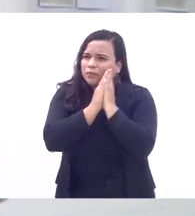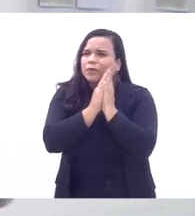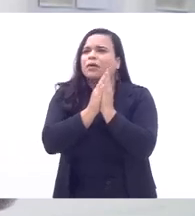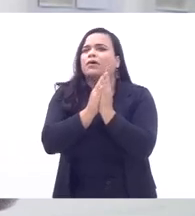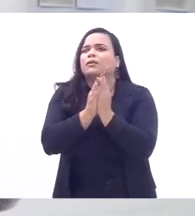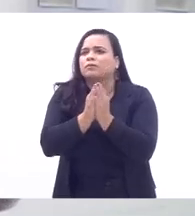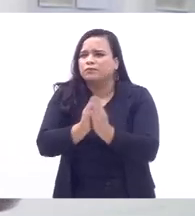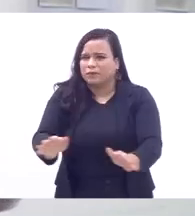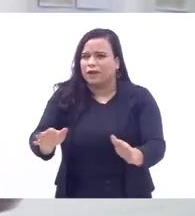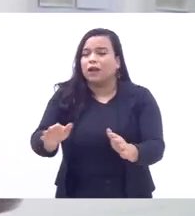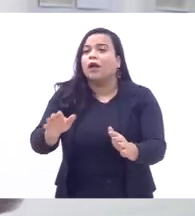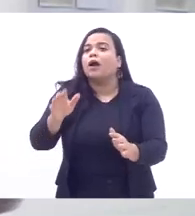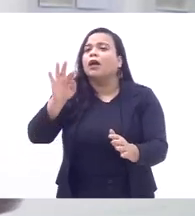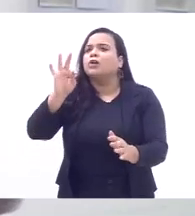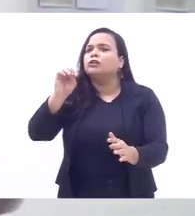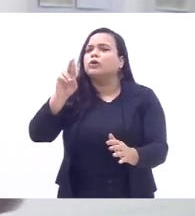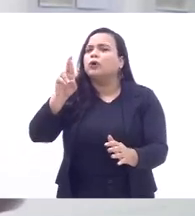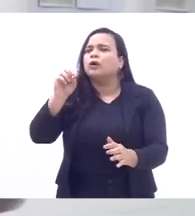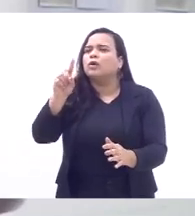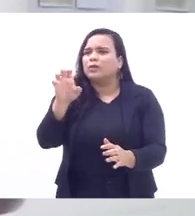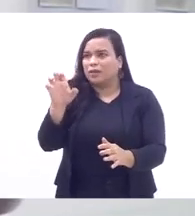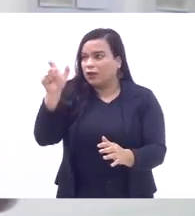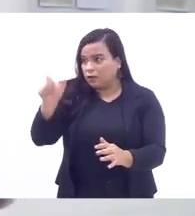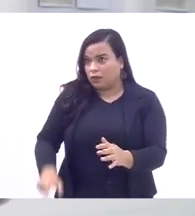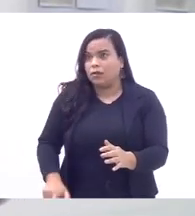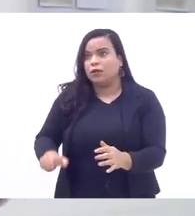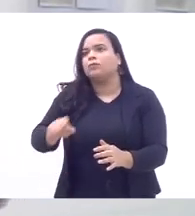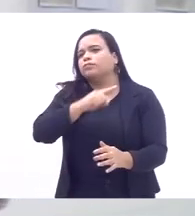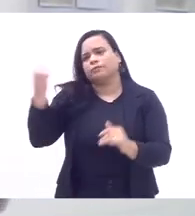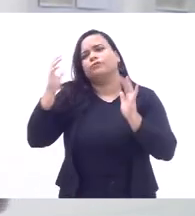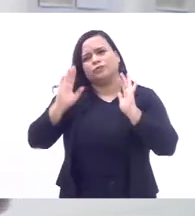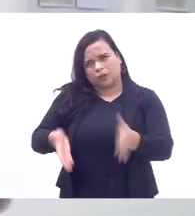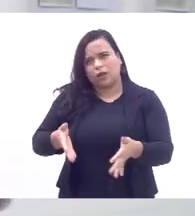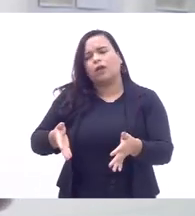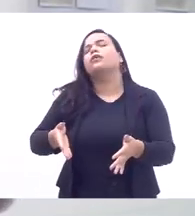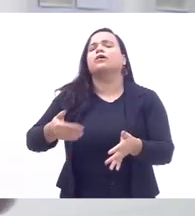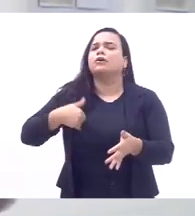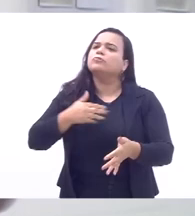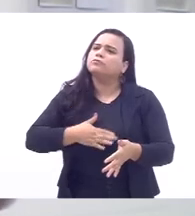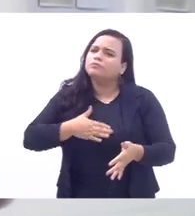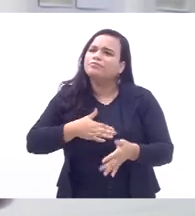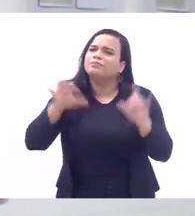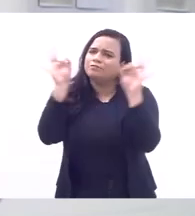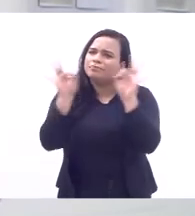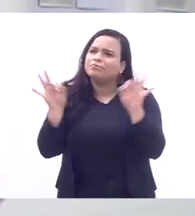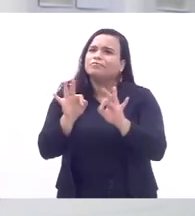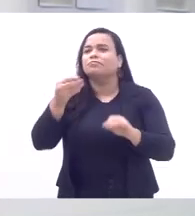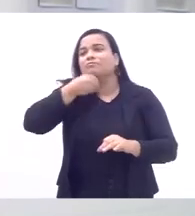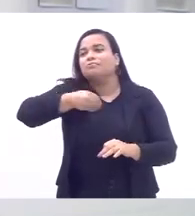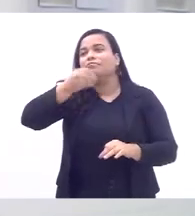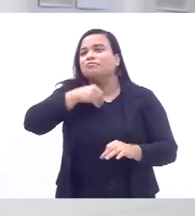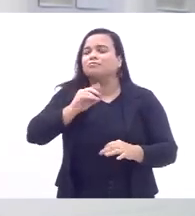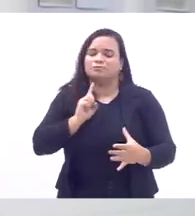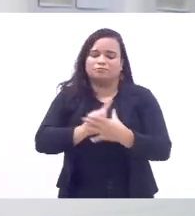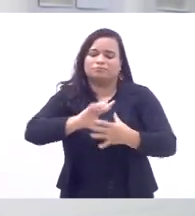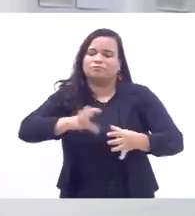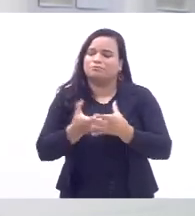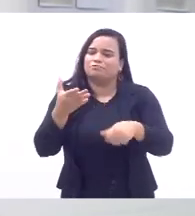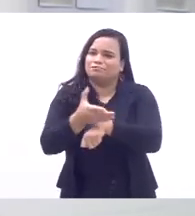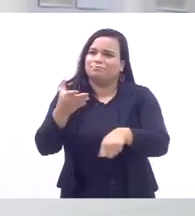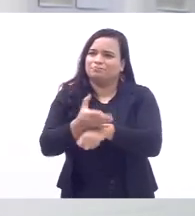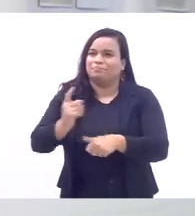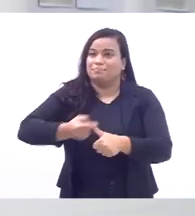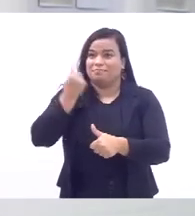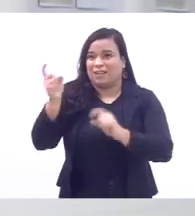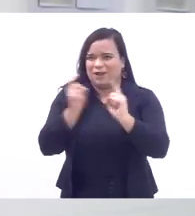mais presente aqui no nosso plano. Eu tive o prazer, a oportunidade de estar numa das primeiras reuniões do Rafael